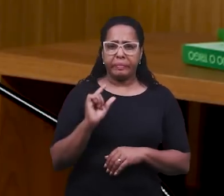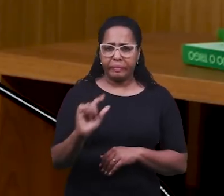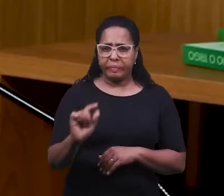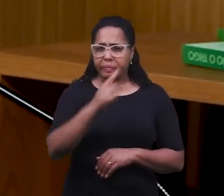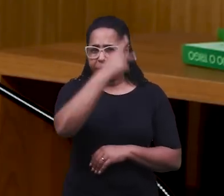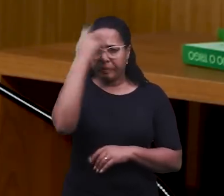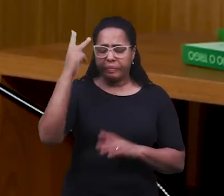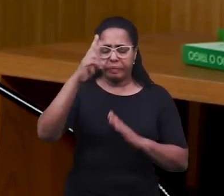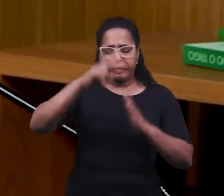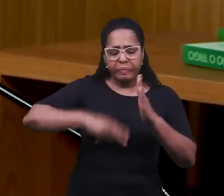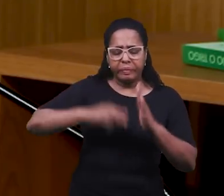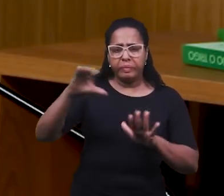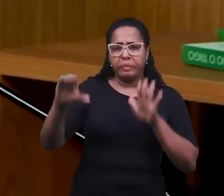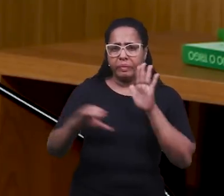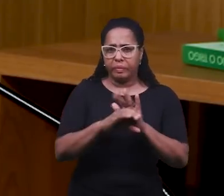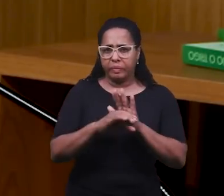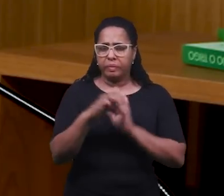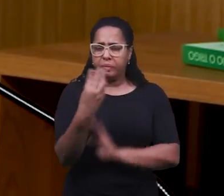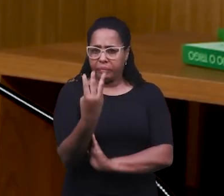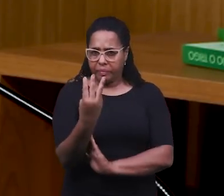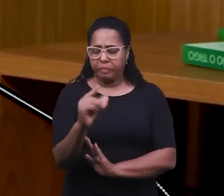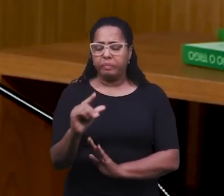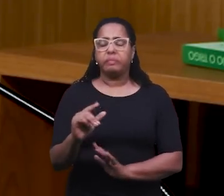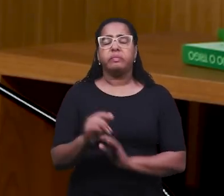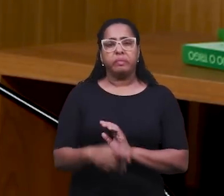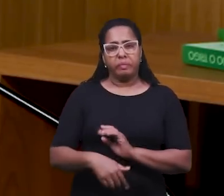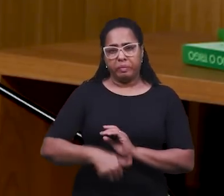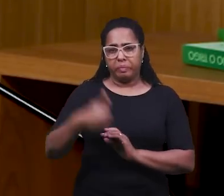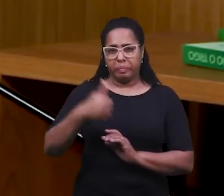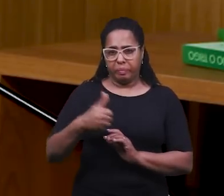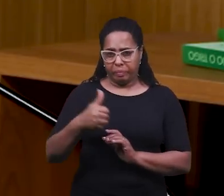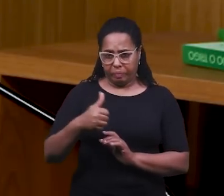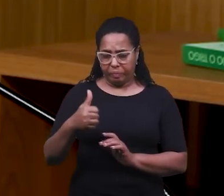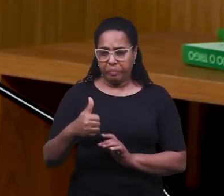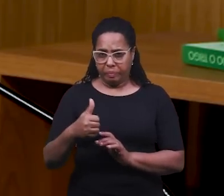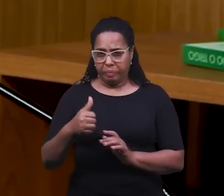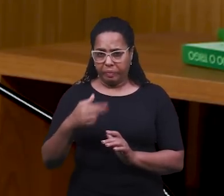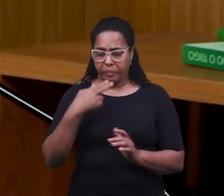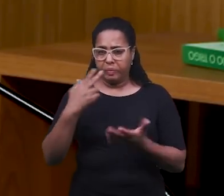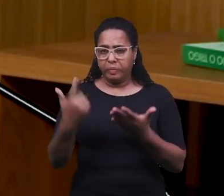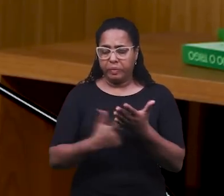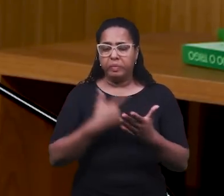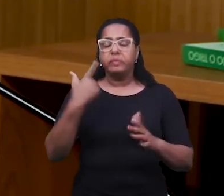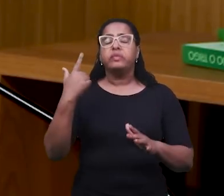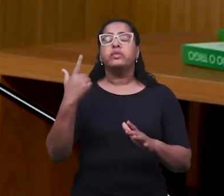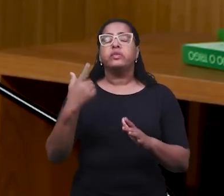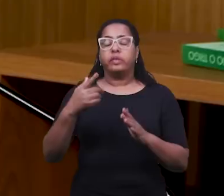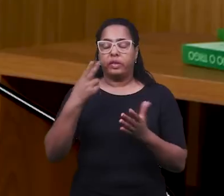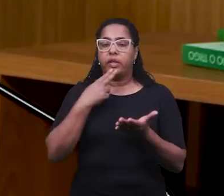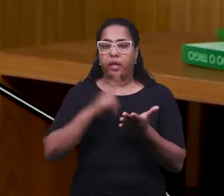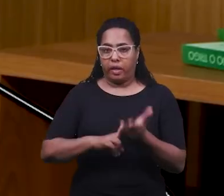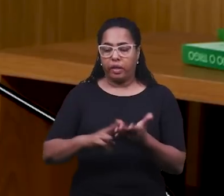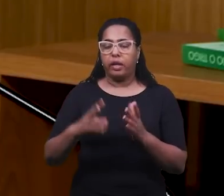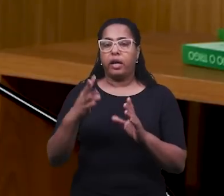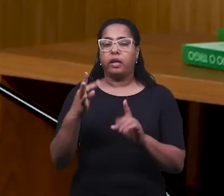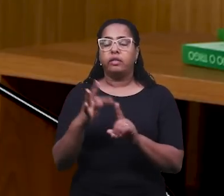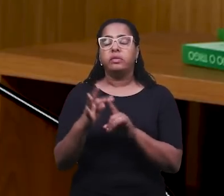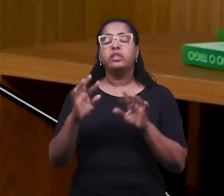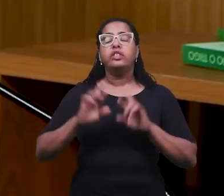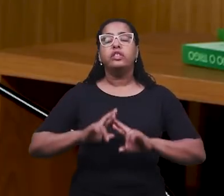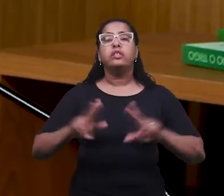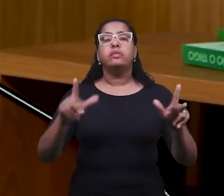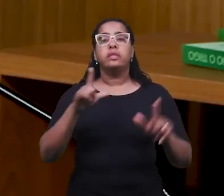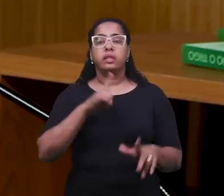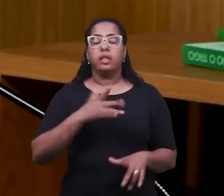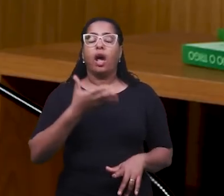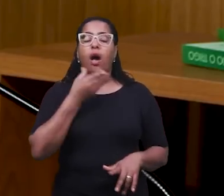quem lê o capítulo 3, né, da primeira carta a Timóteo, que há uma diferença.